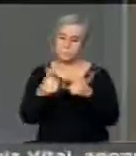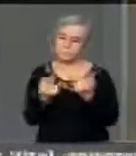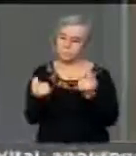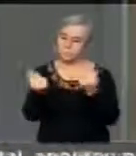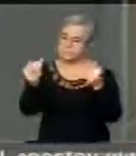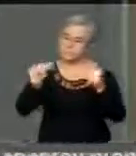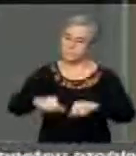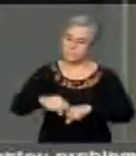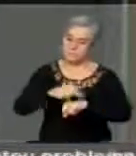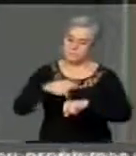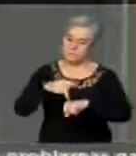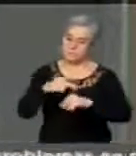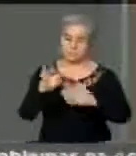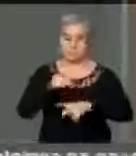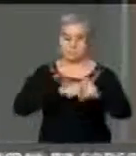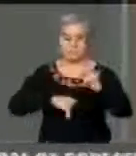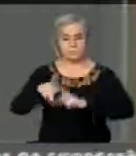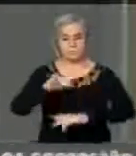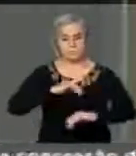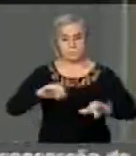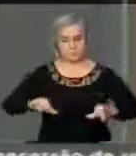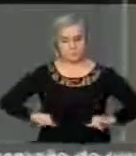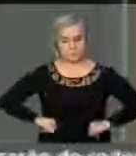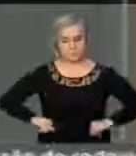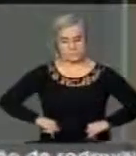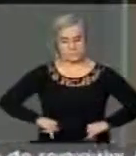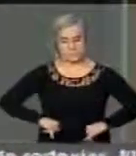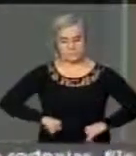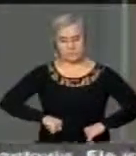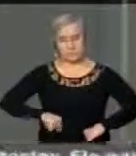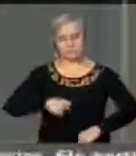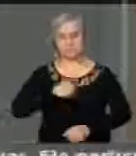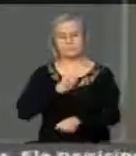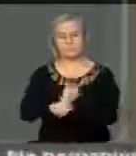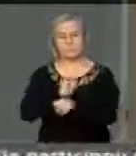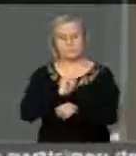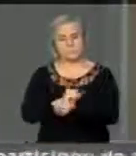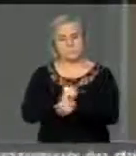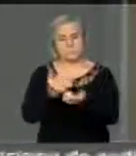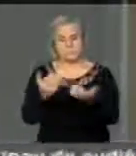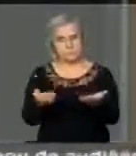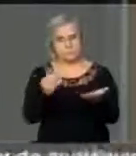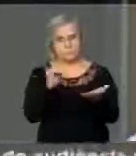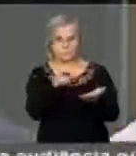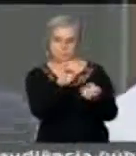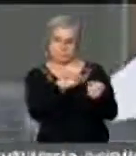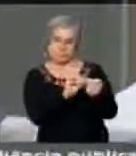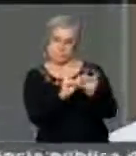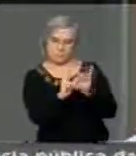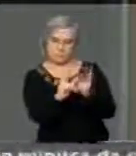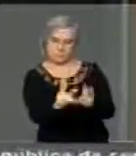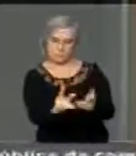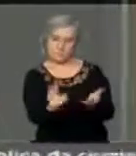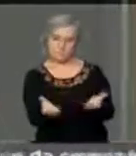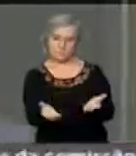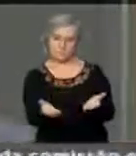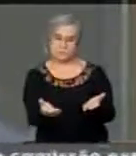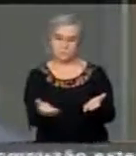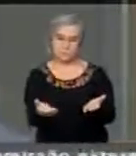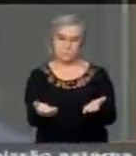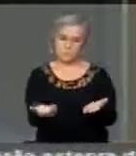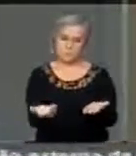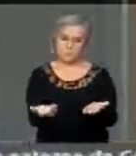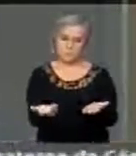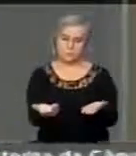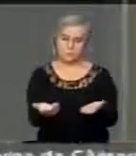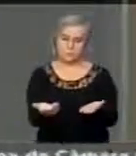população, consequentemente, passa por ela. Espero que se assim fizer e ouvir essas vozes,